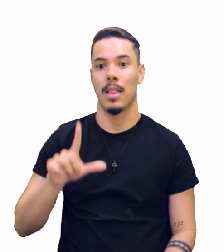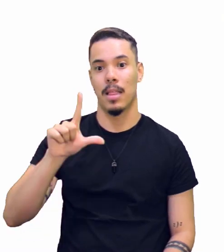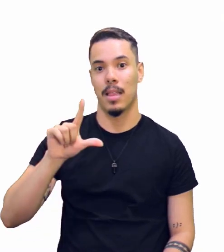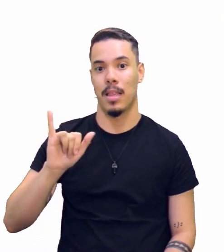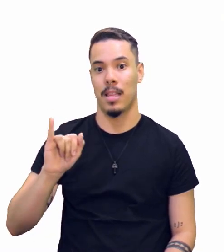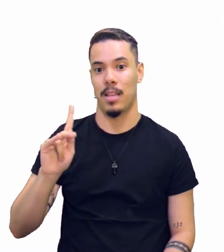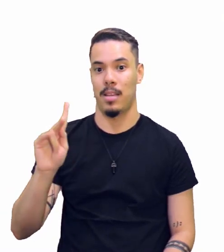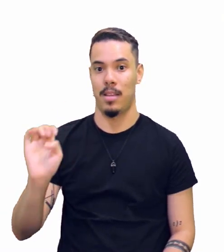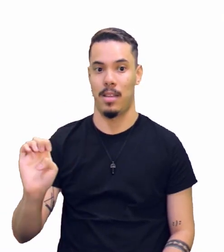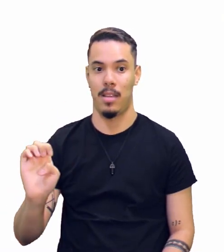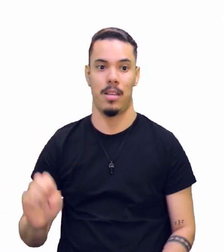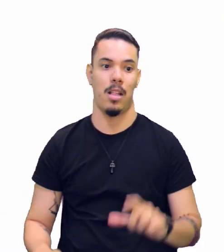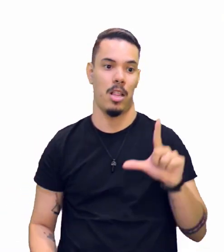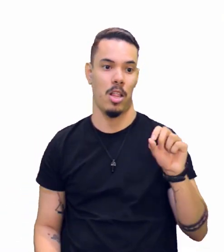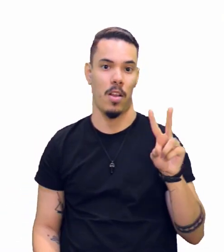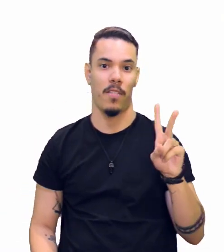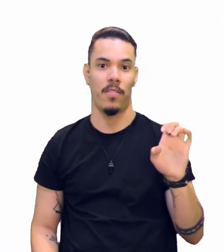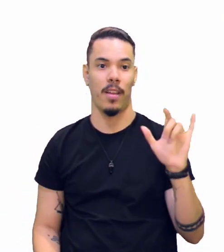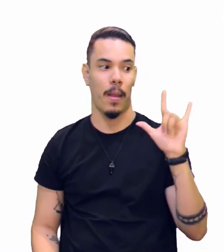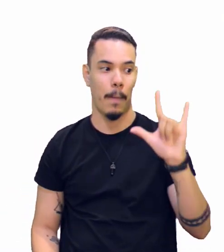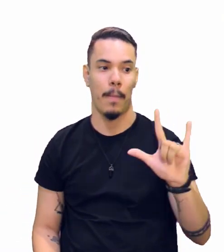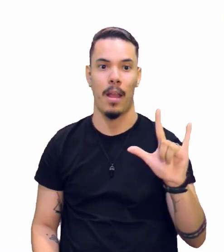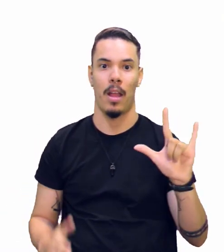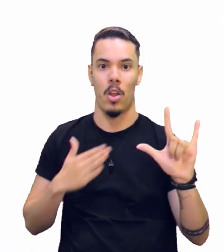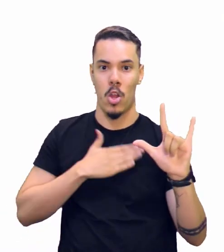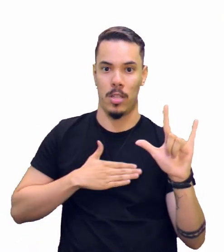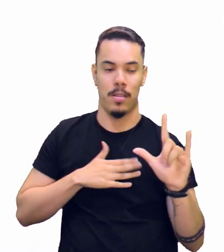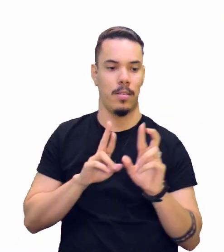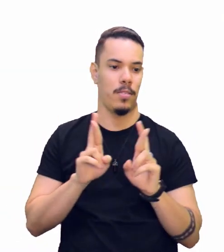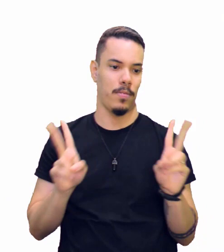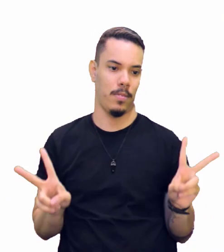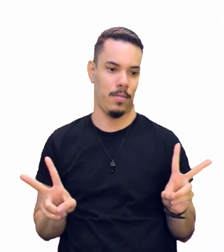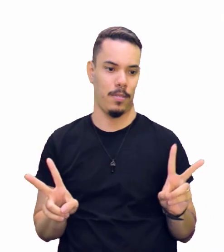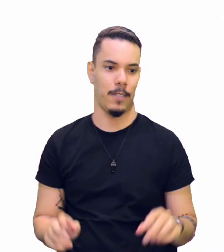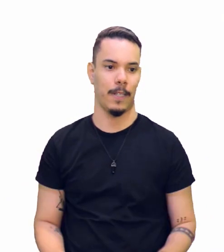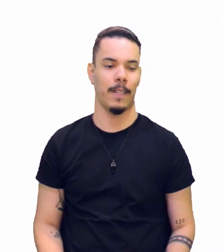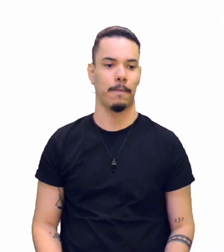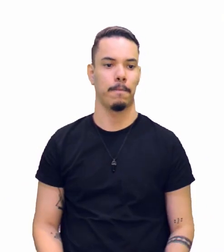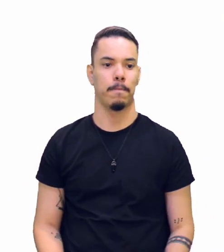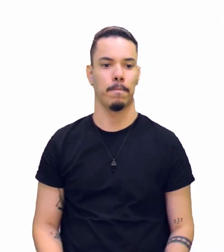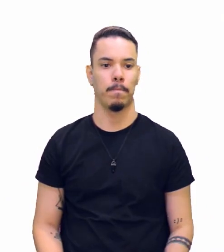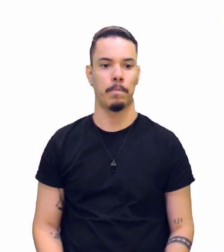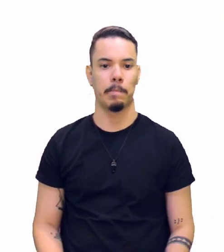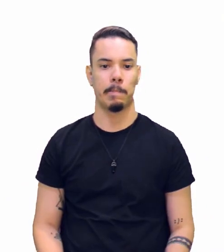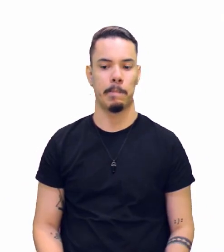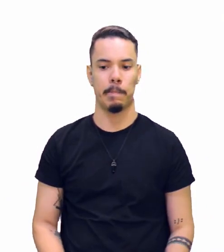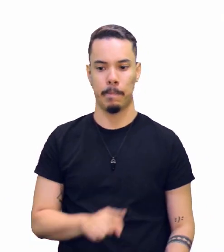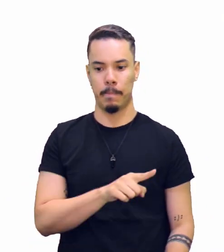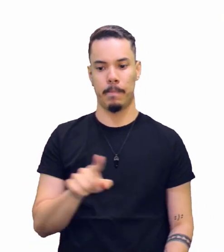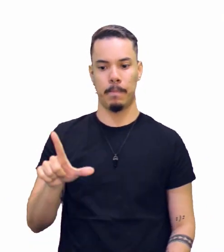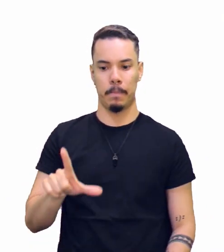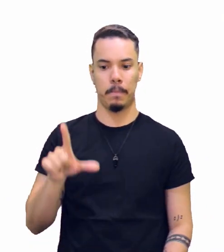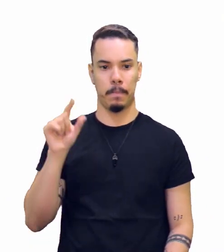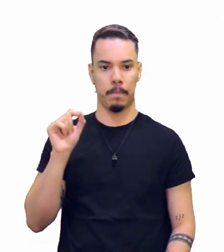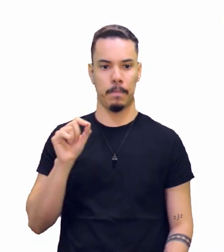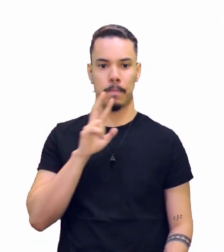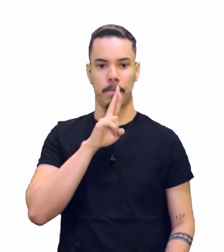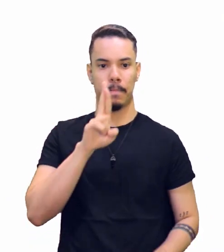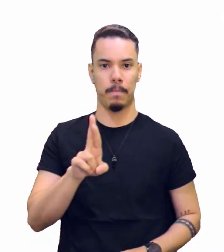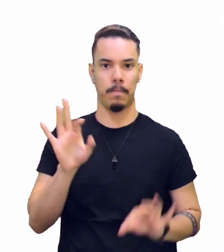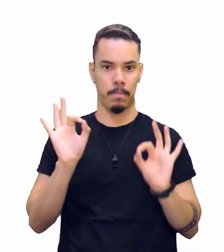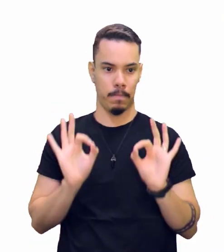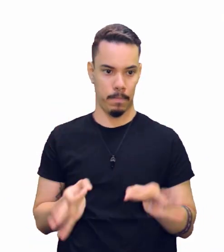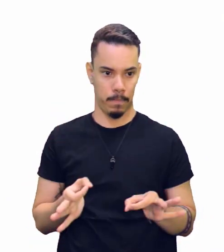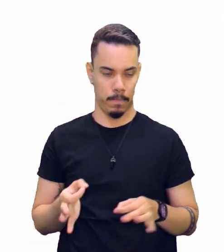não é like é gostar e Love é amar tem intensidades diferentes e na três você vai escolher a resposta correta